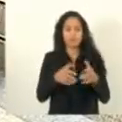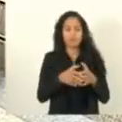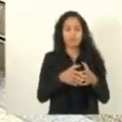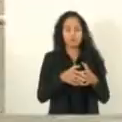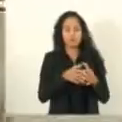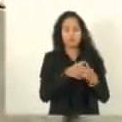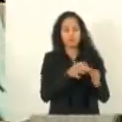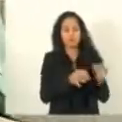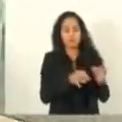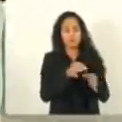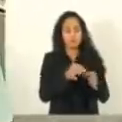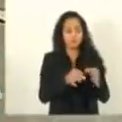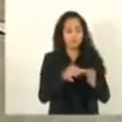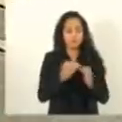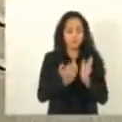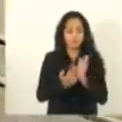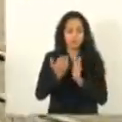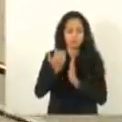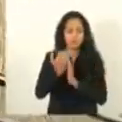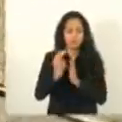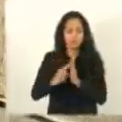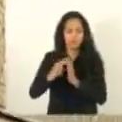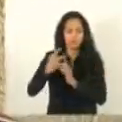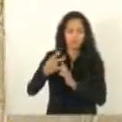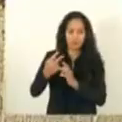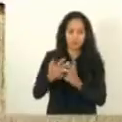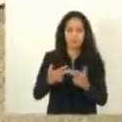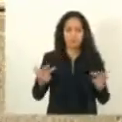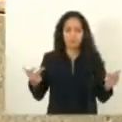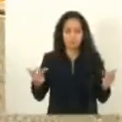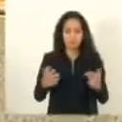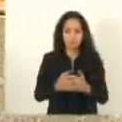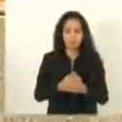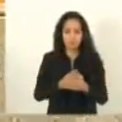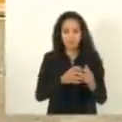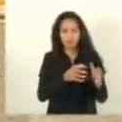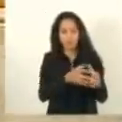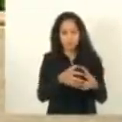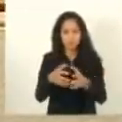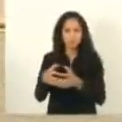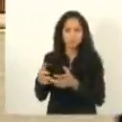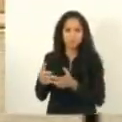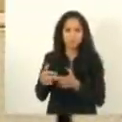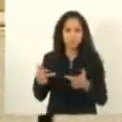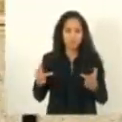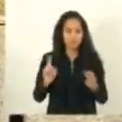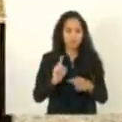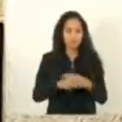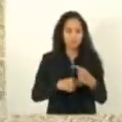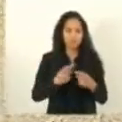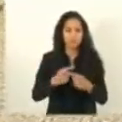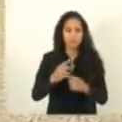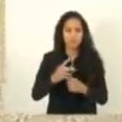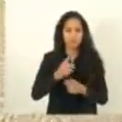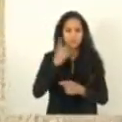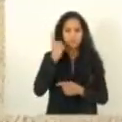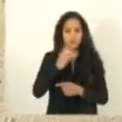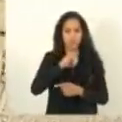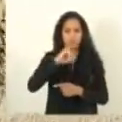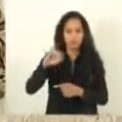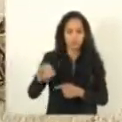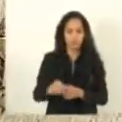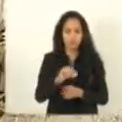Vossa Excelência tem um pouquinho mais. Apesar que são várias, né? Não são várias comissões conjuntas. Foi depois o deputado José Esmeralda.